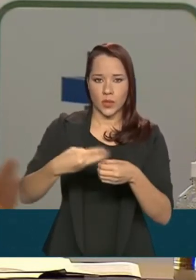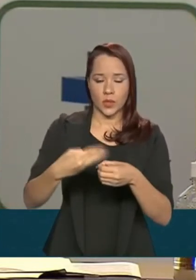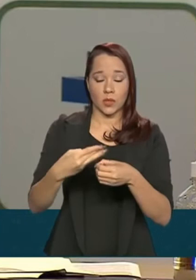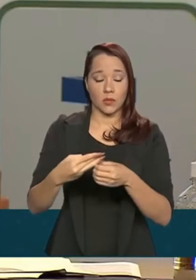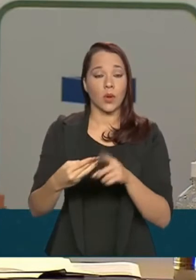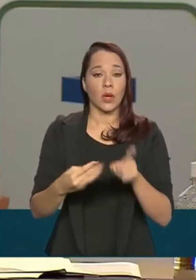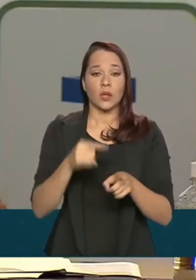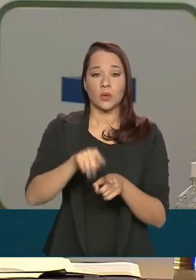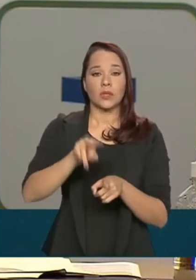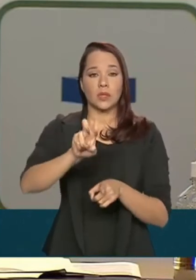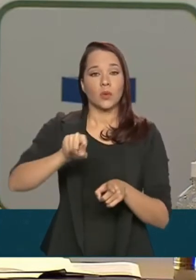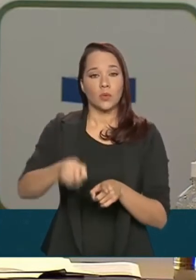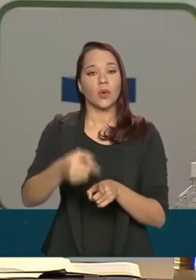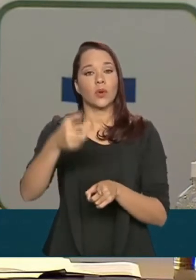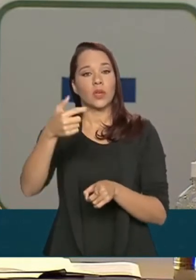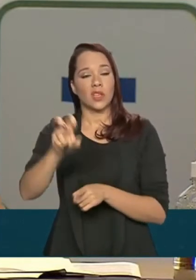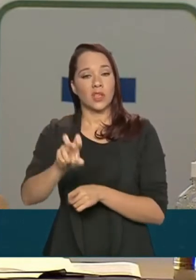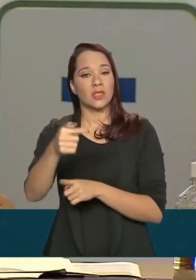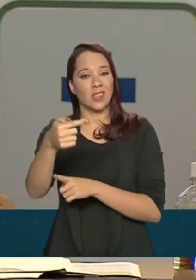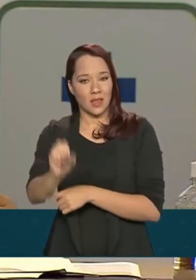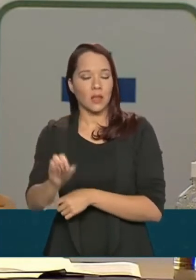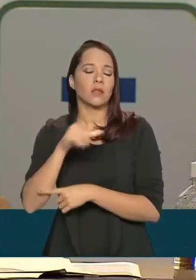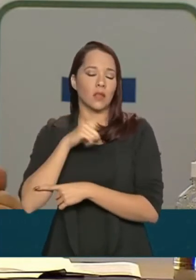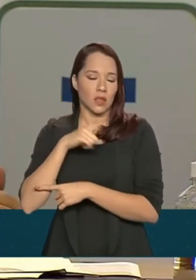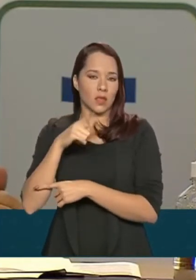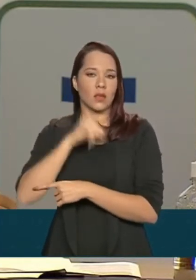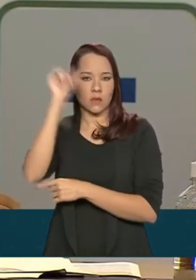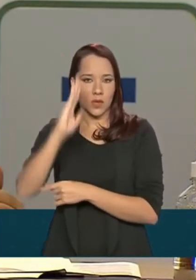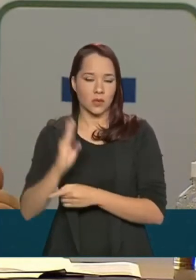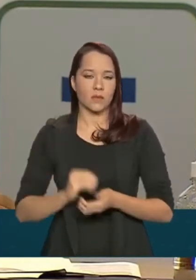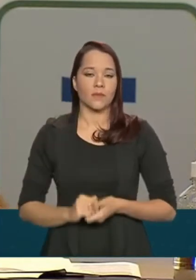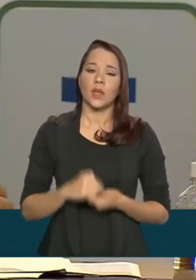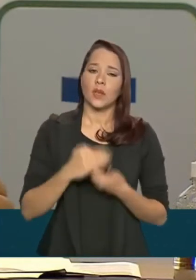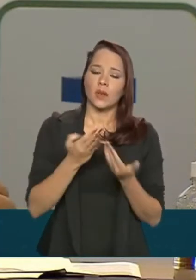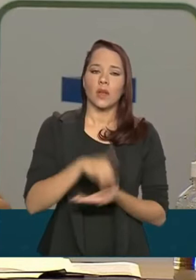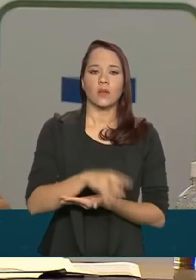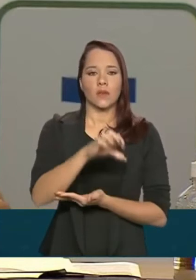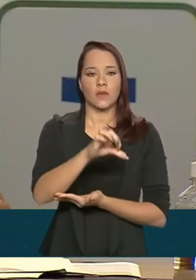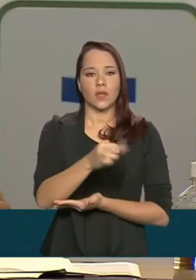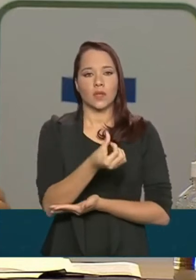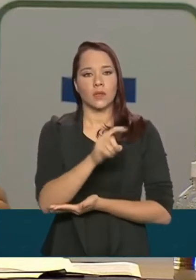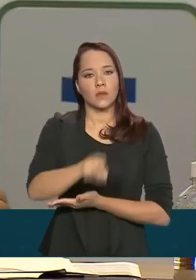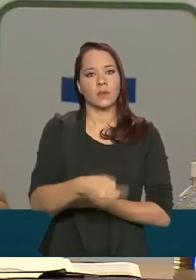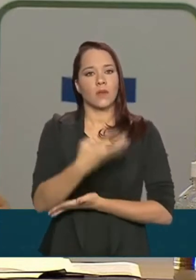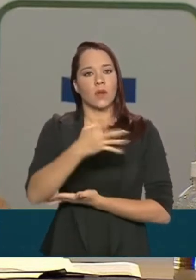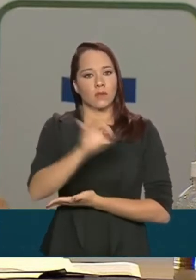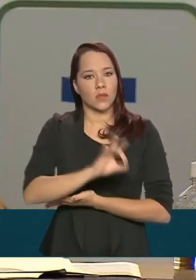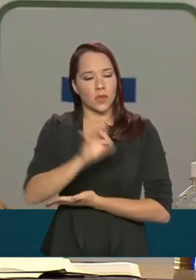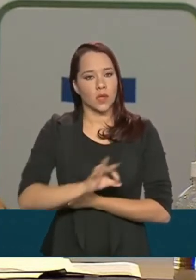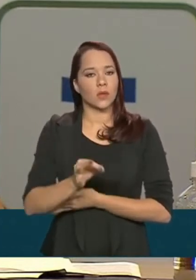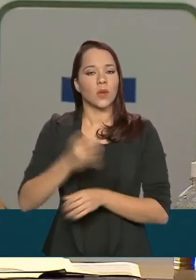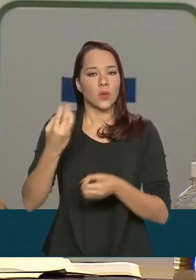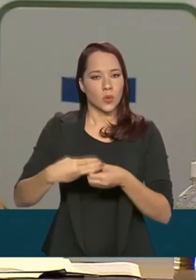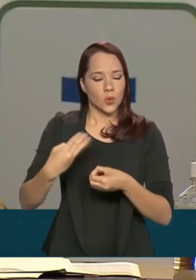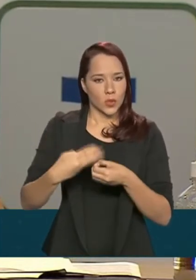dos 5.570 municípios que temos no país. Portanto, representa 96,4% dos municípios